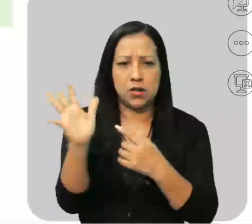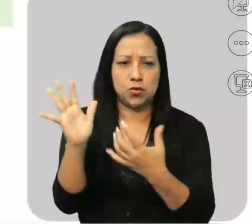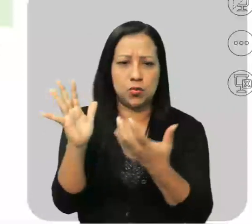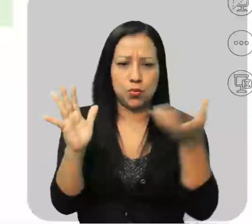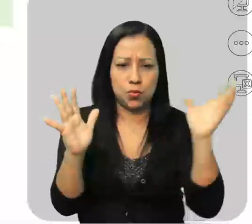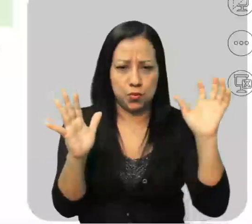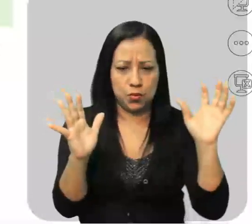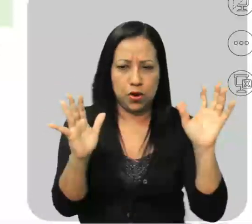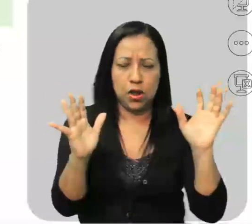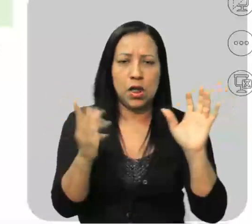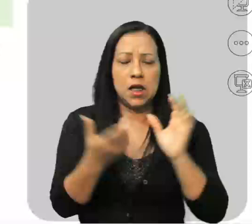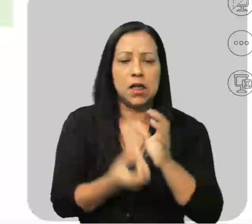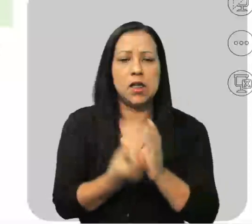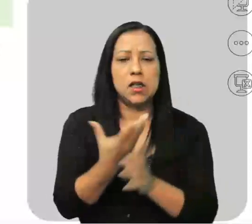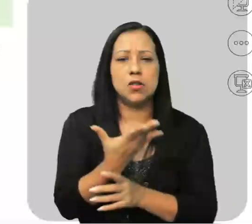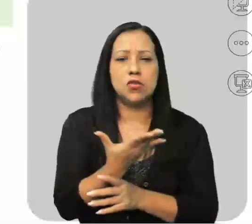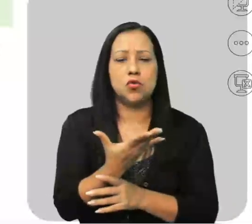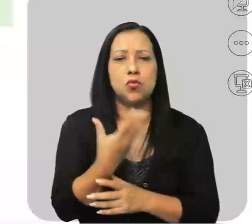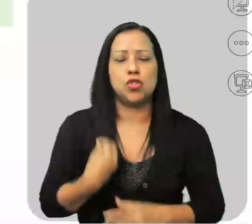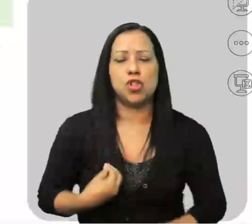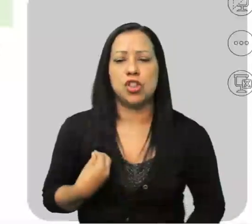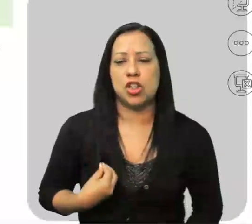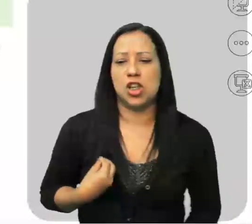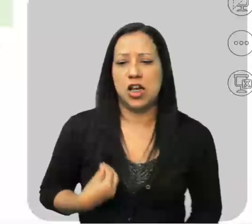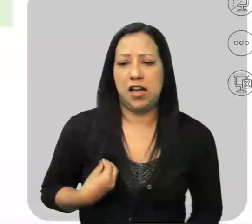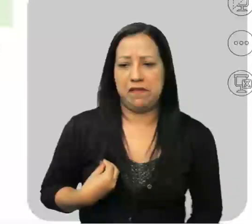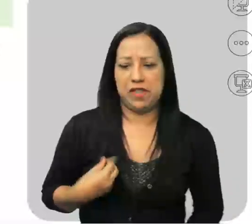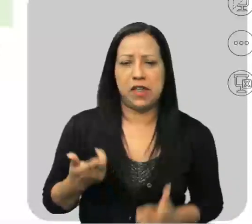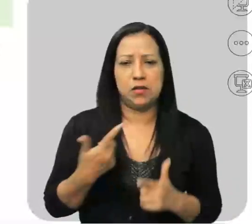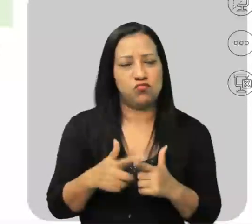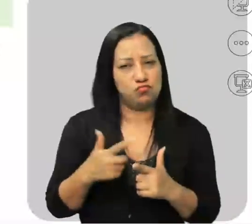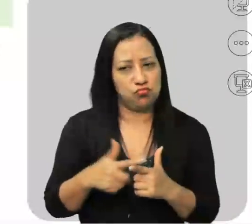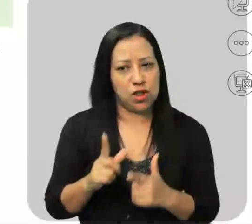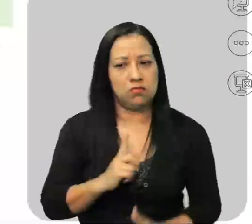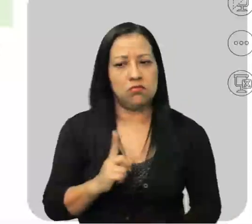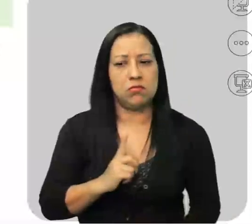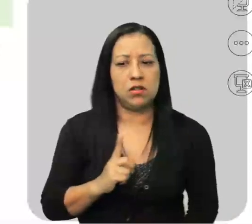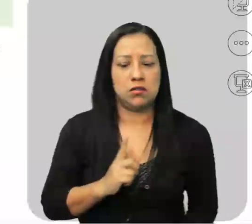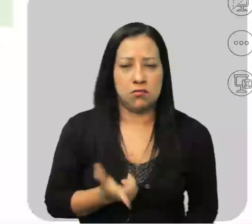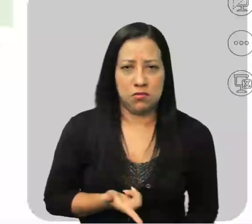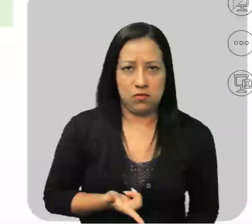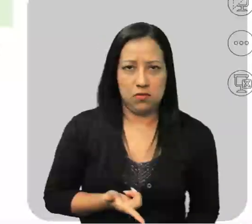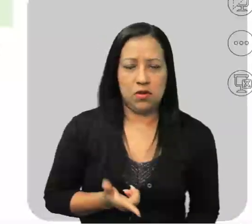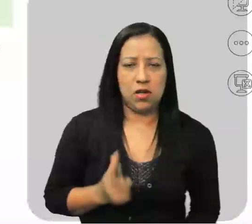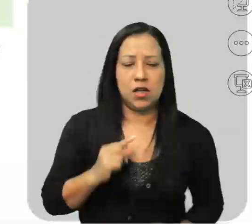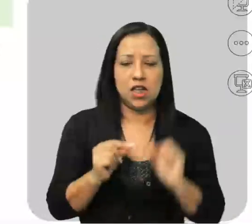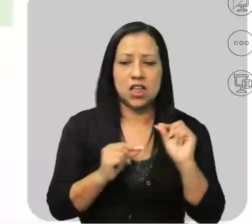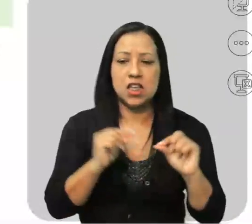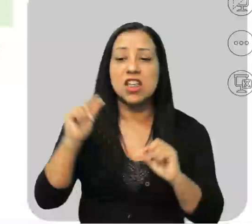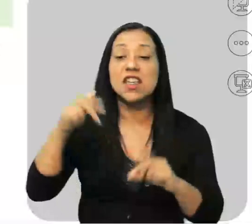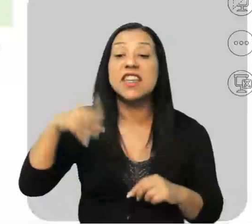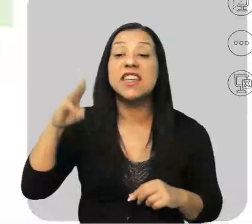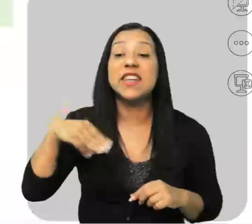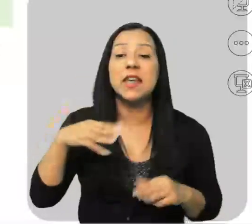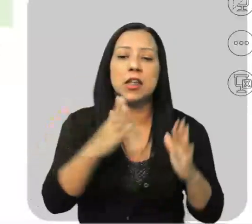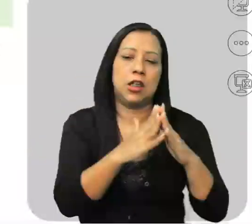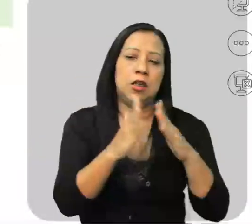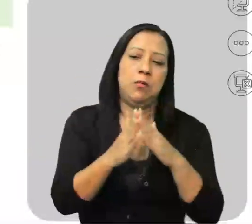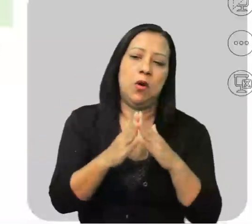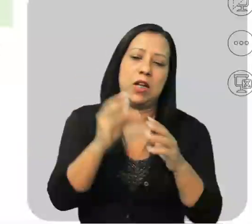amplitude, que repercutem na qualidade de vida dos moradores das grandes cidades.